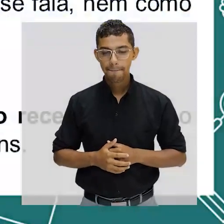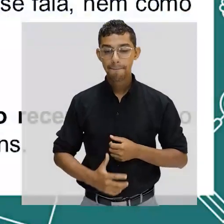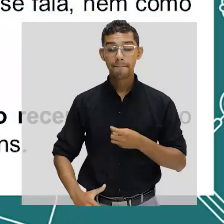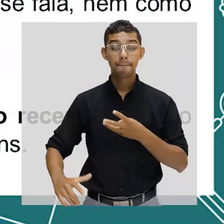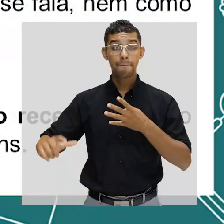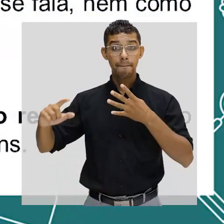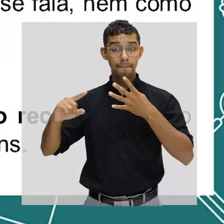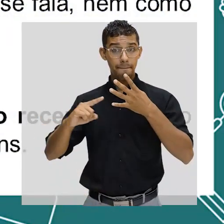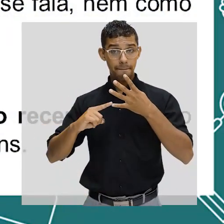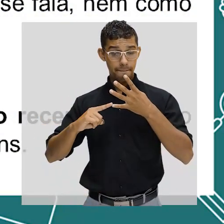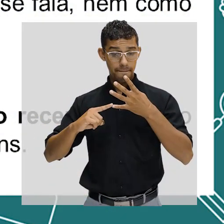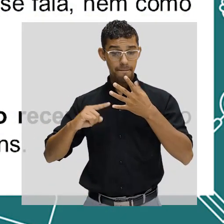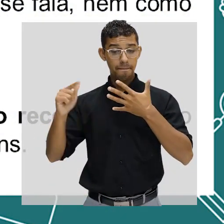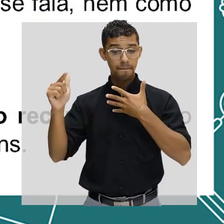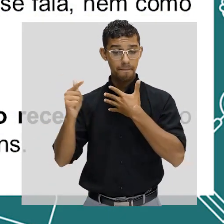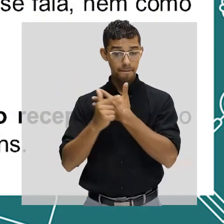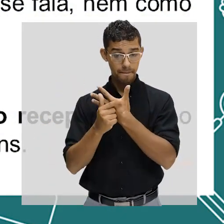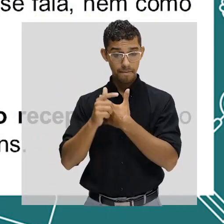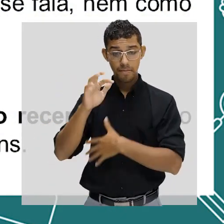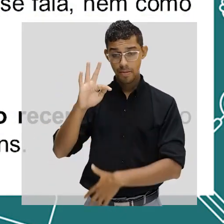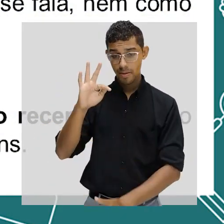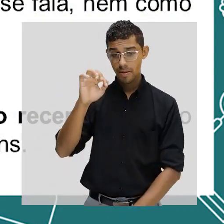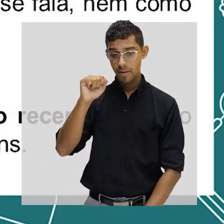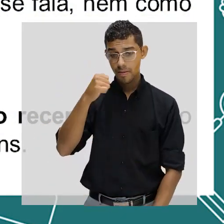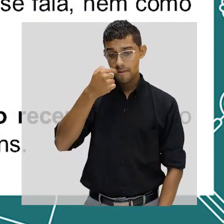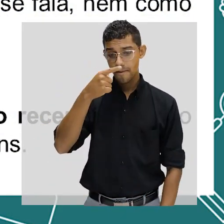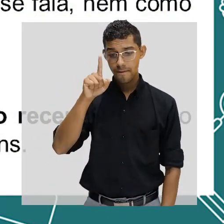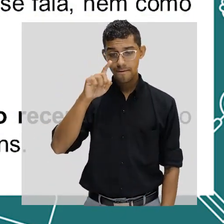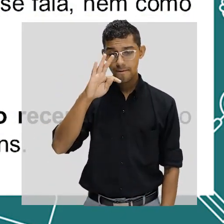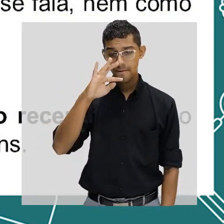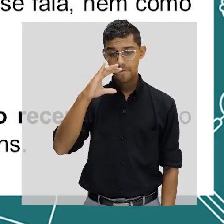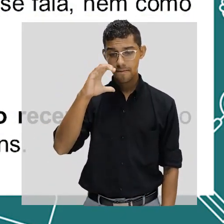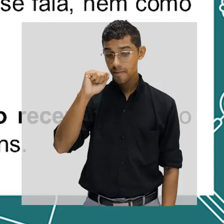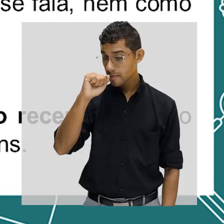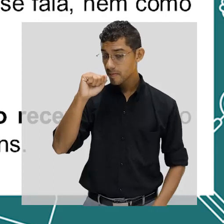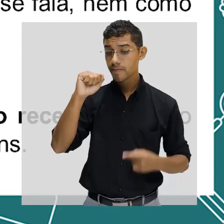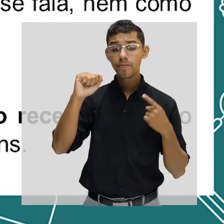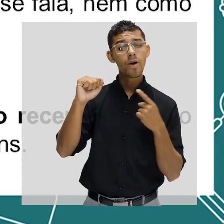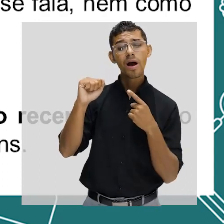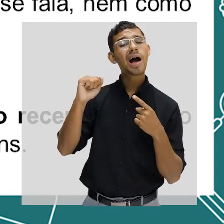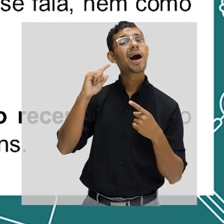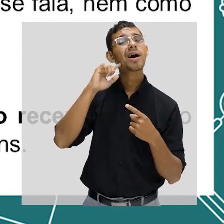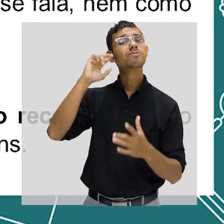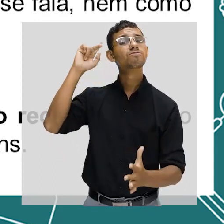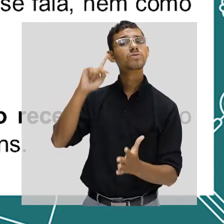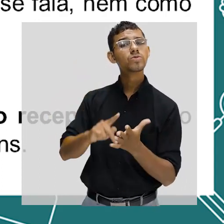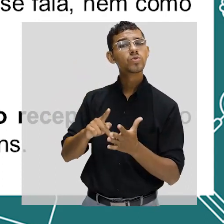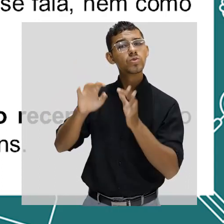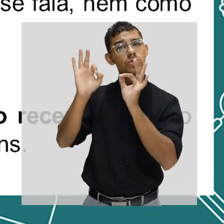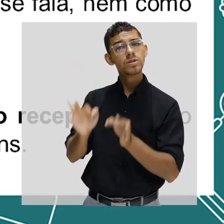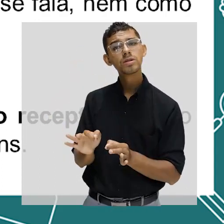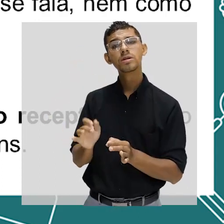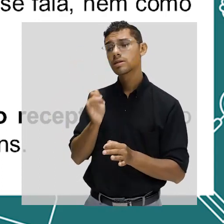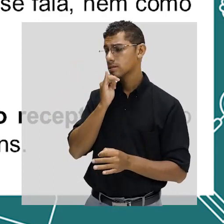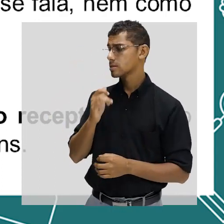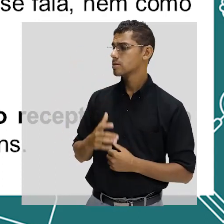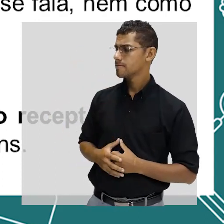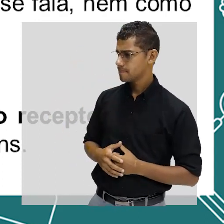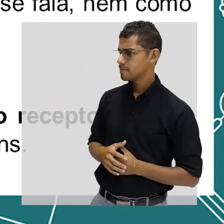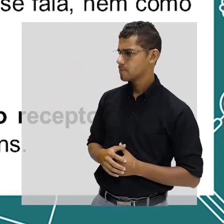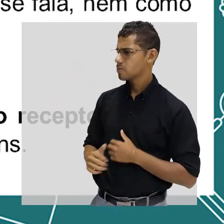Fática. Bom, a função fática, essa aqui é interessante. É quando você quer confirmar se você está sendo